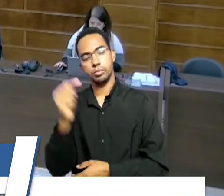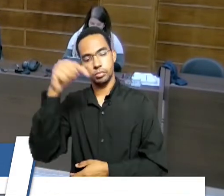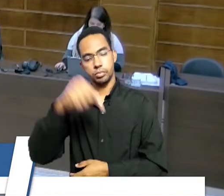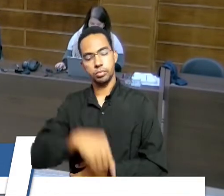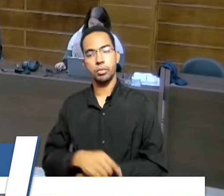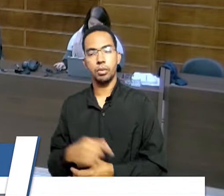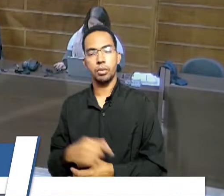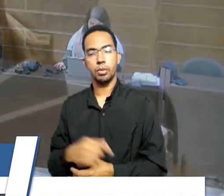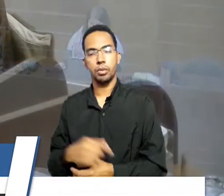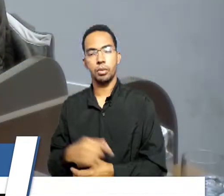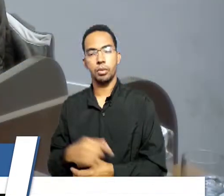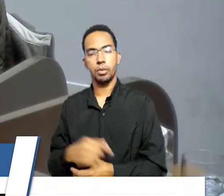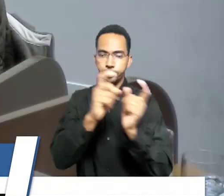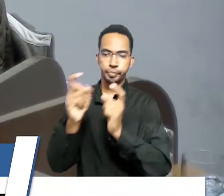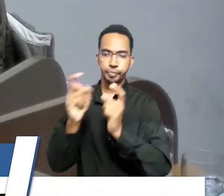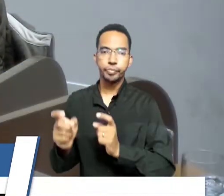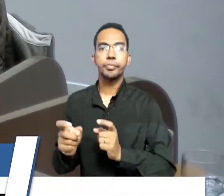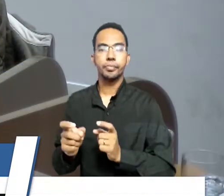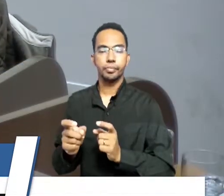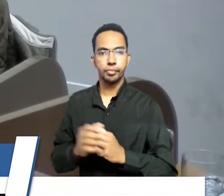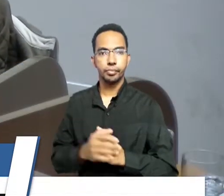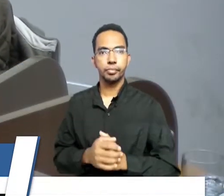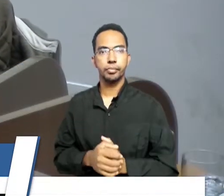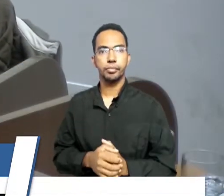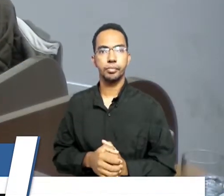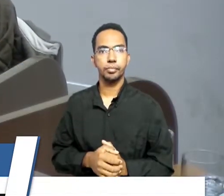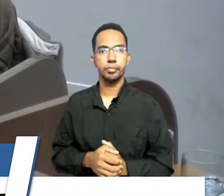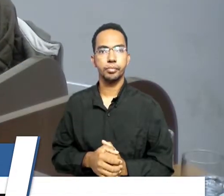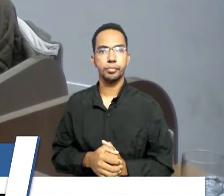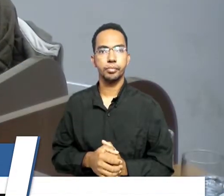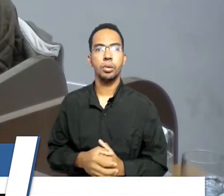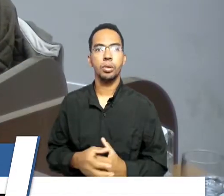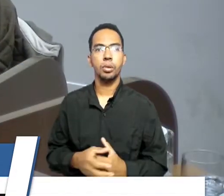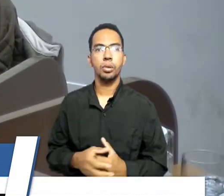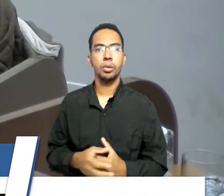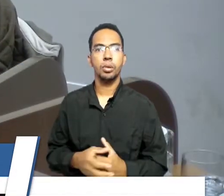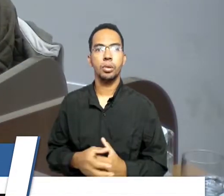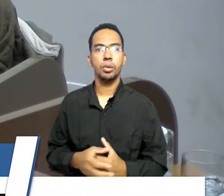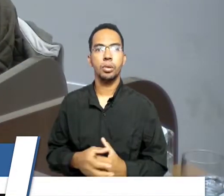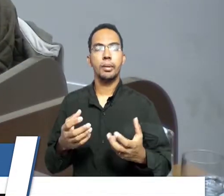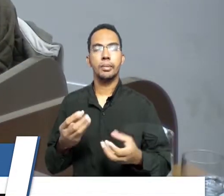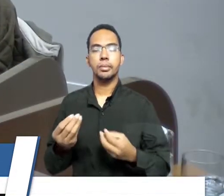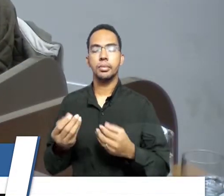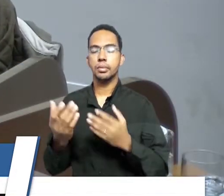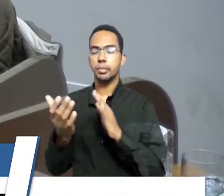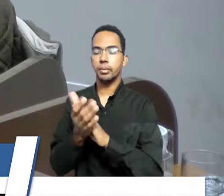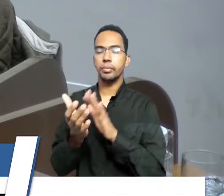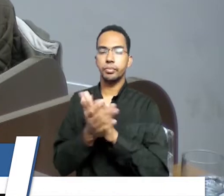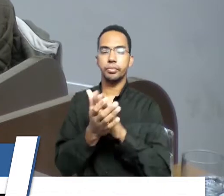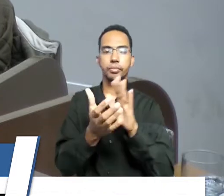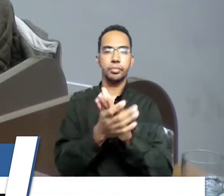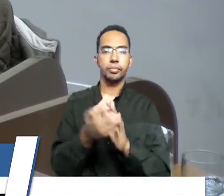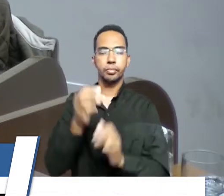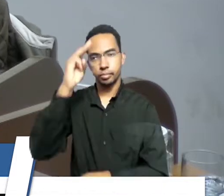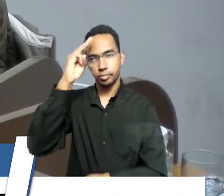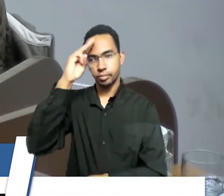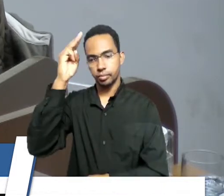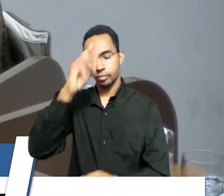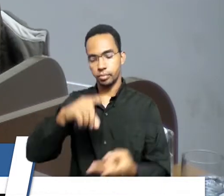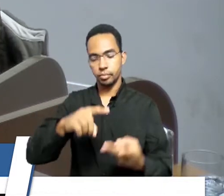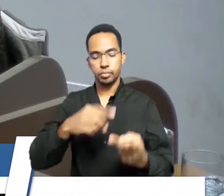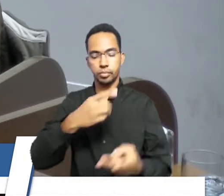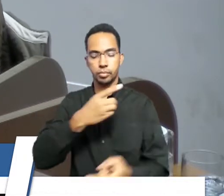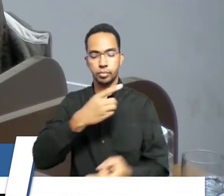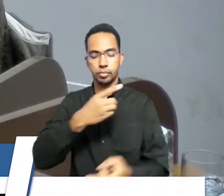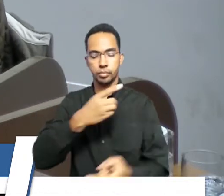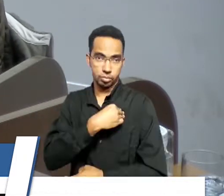plenária. E eu quero aqui parabenizar Marcelo Tide e Della Mota. Uma discussão